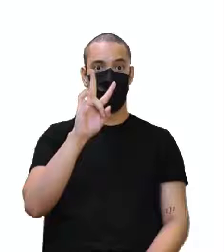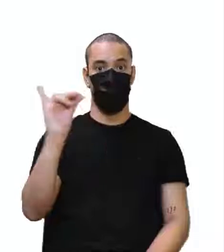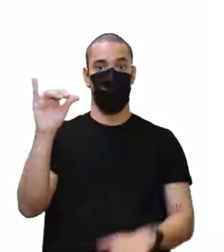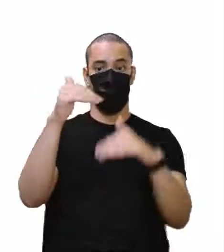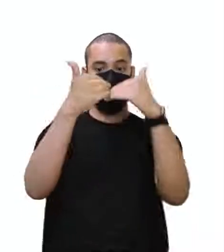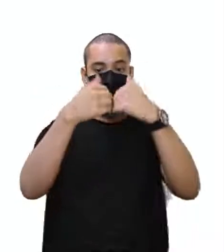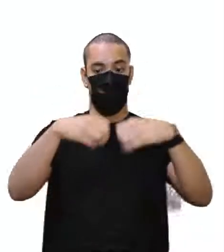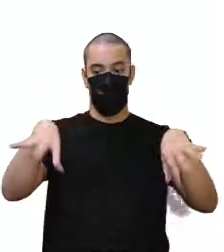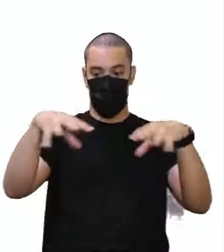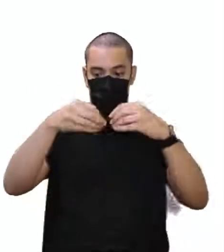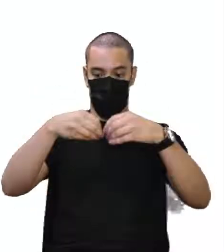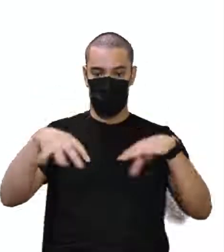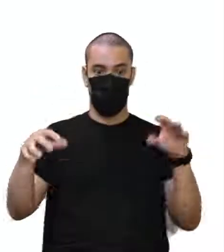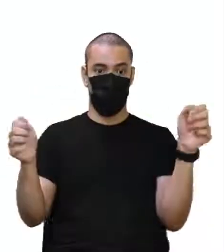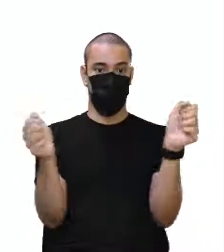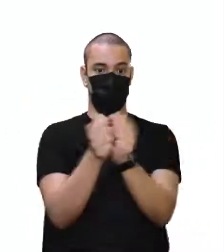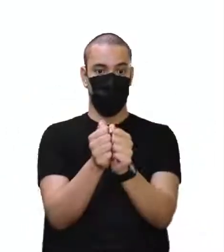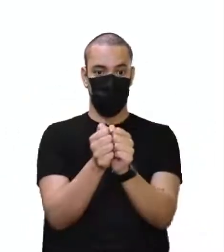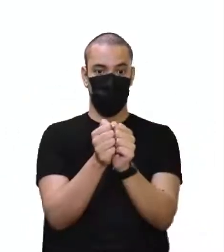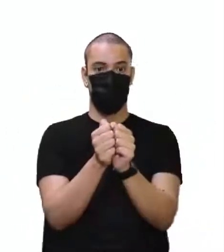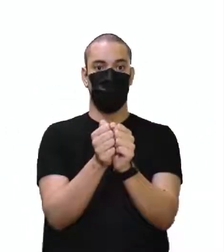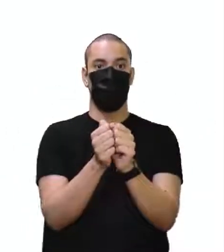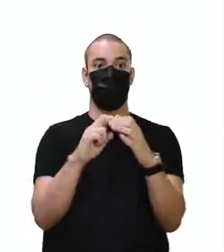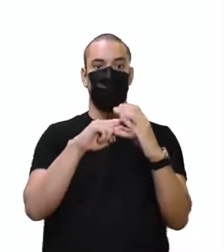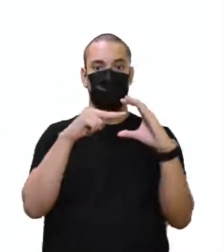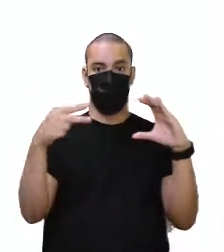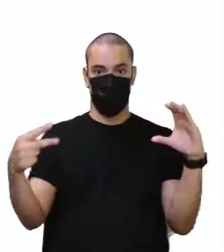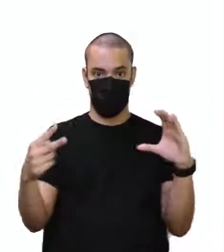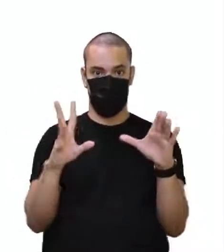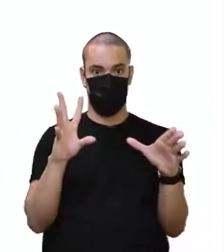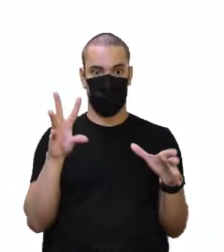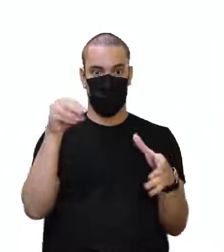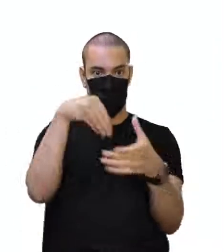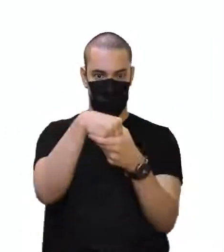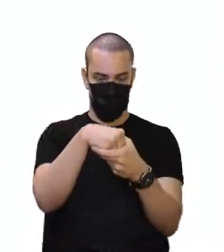separação agora dos genes que vão formar ou que estavam